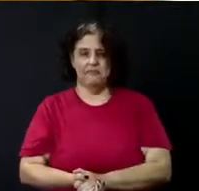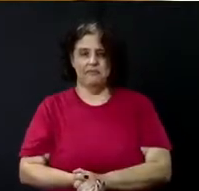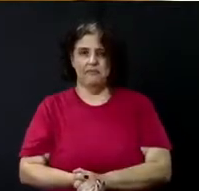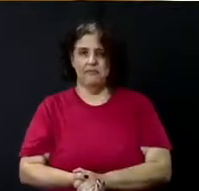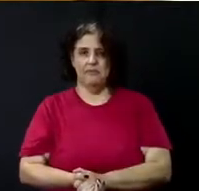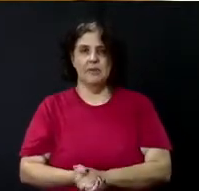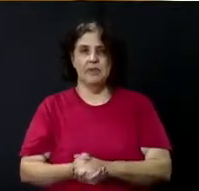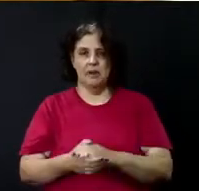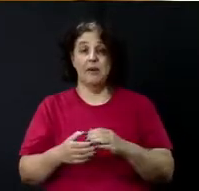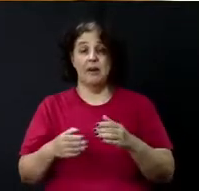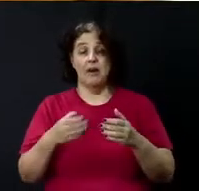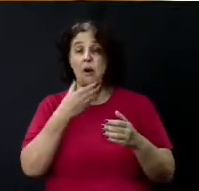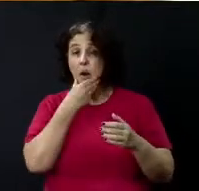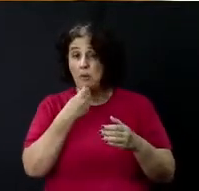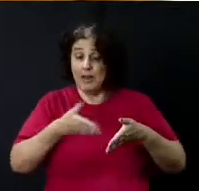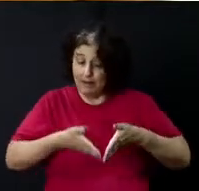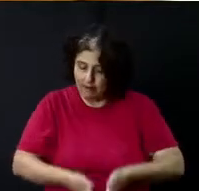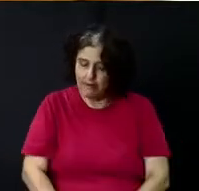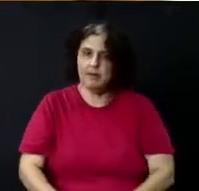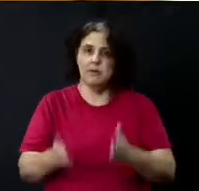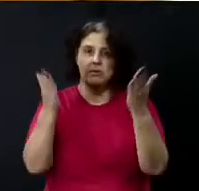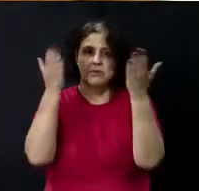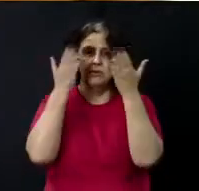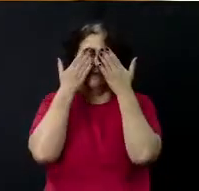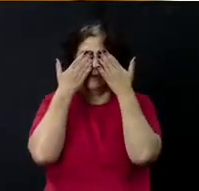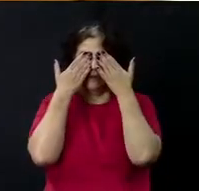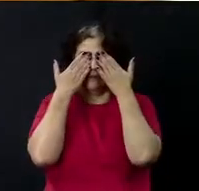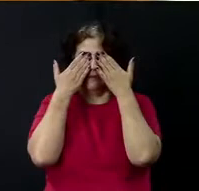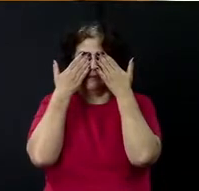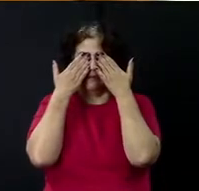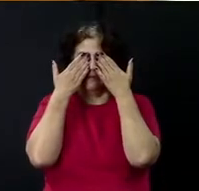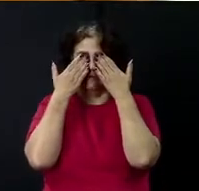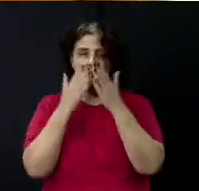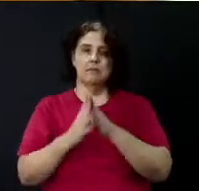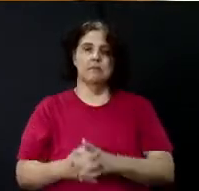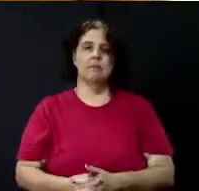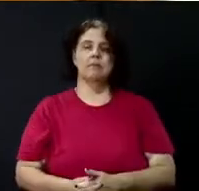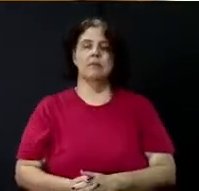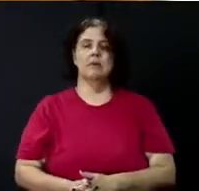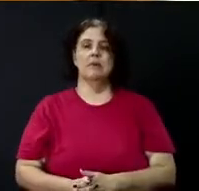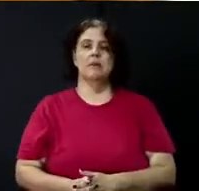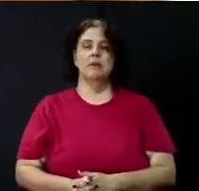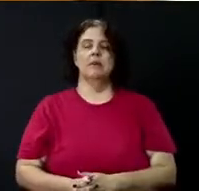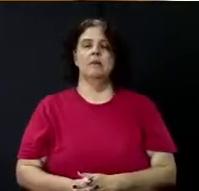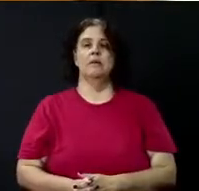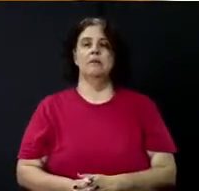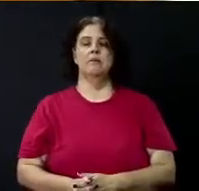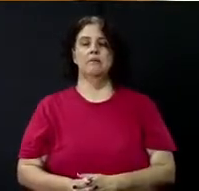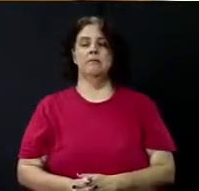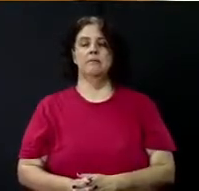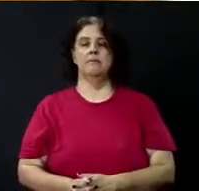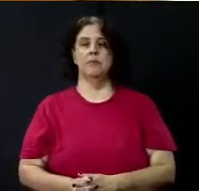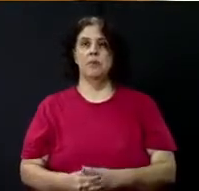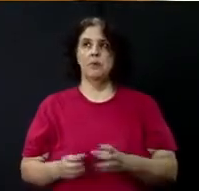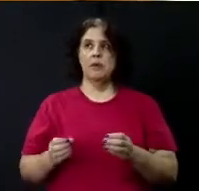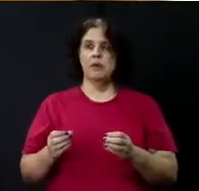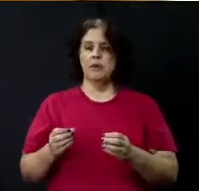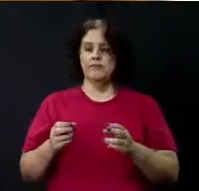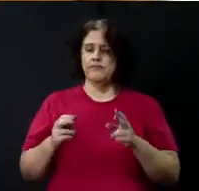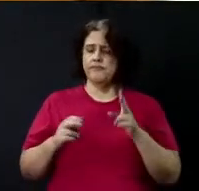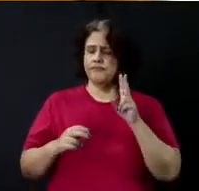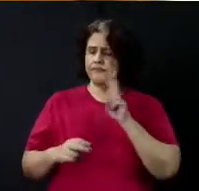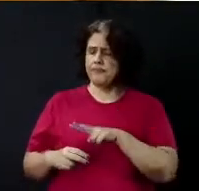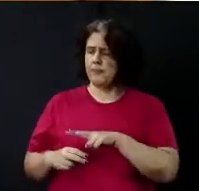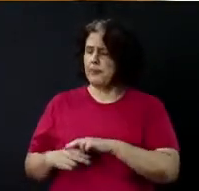cego de nascença. Cego de nascença. O que despertou nos discípulos